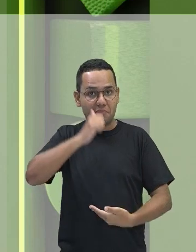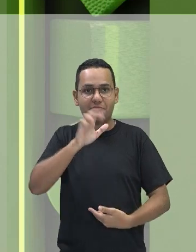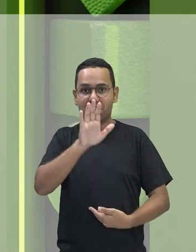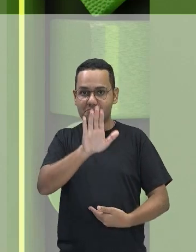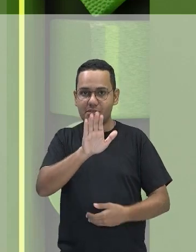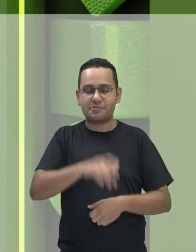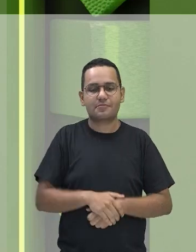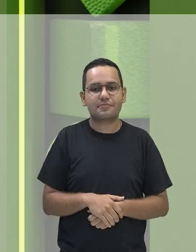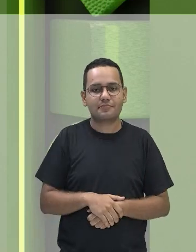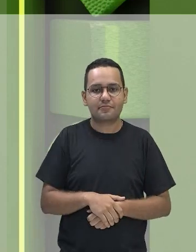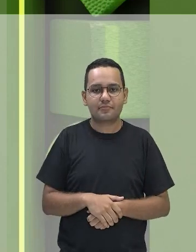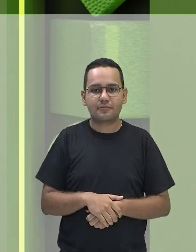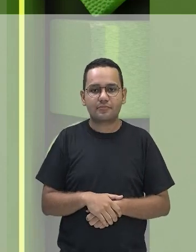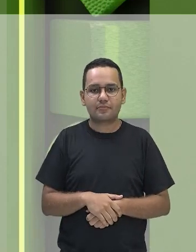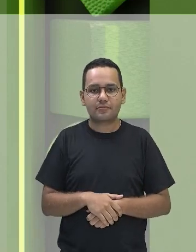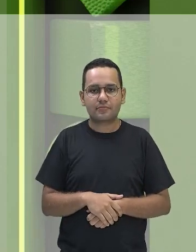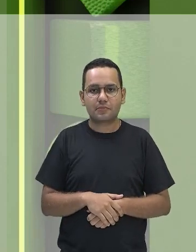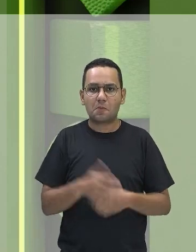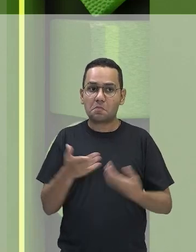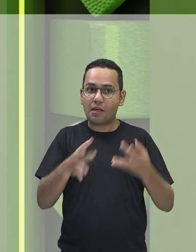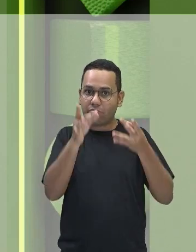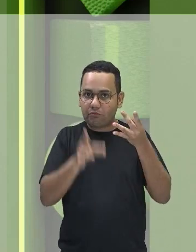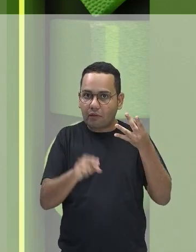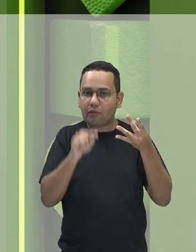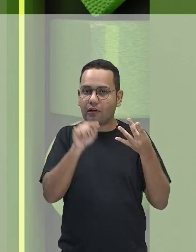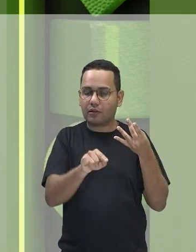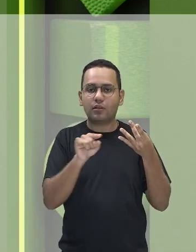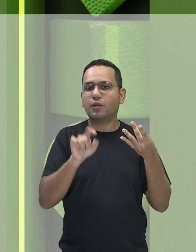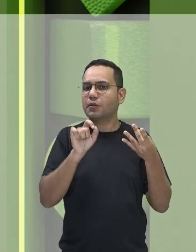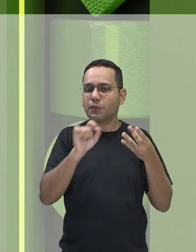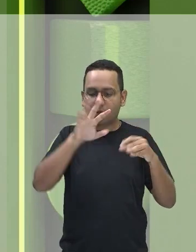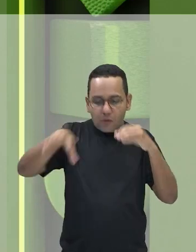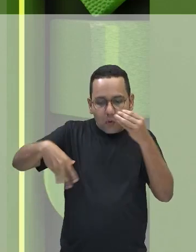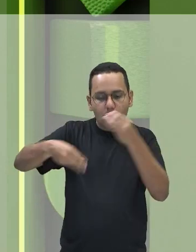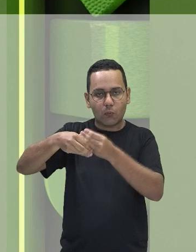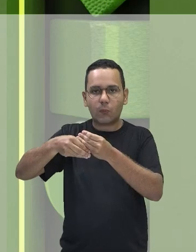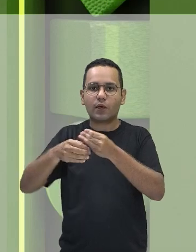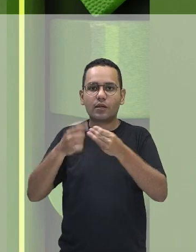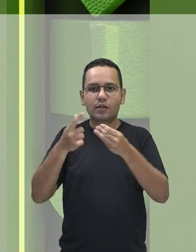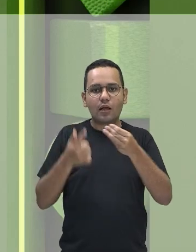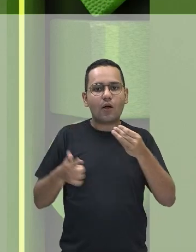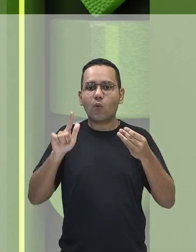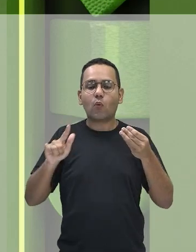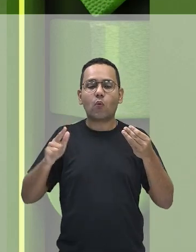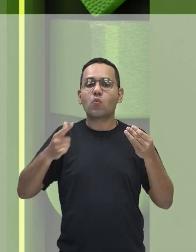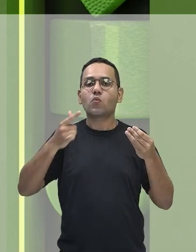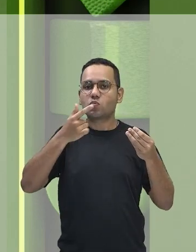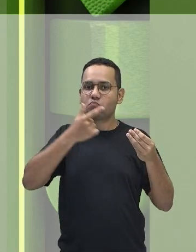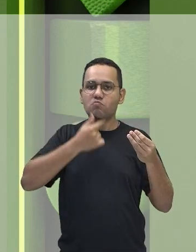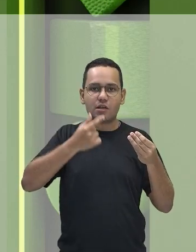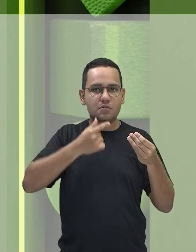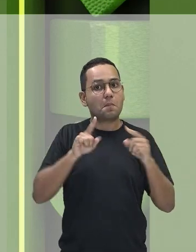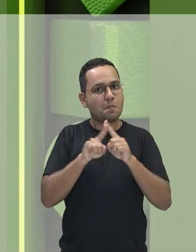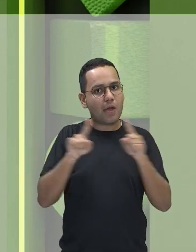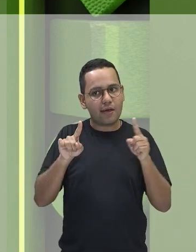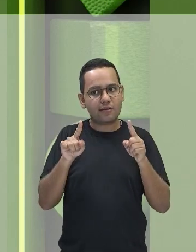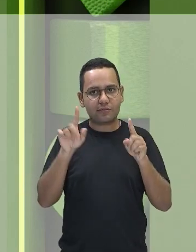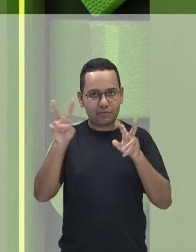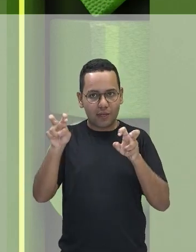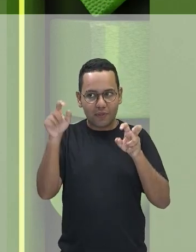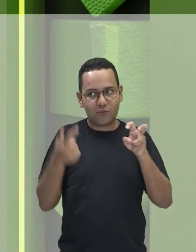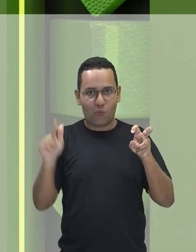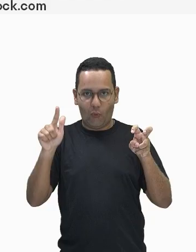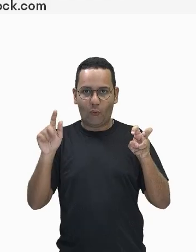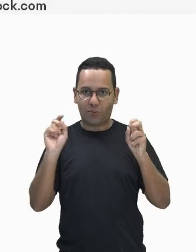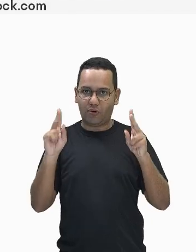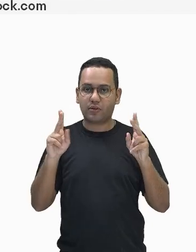vai funcionar de forma complementar ao sistema reprodutor masculino, mas que é tema de uma próxima aula. Vamos a